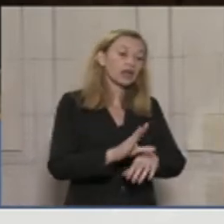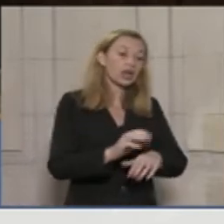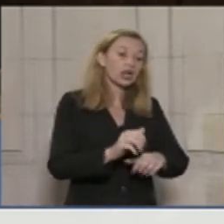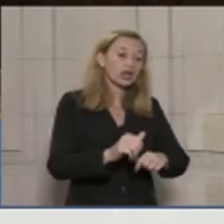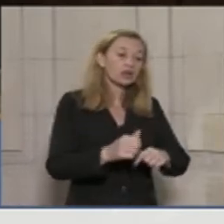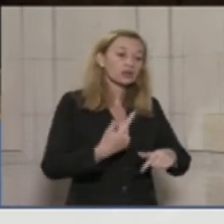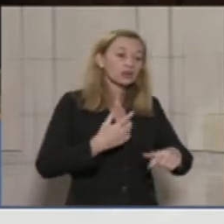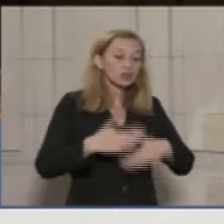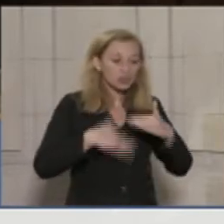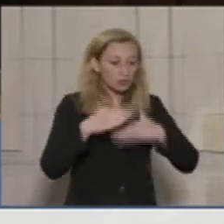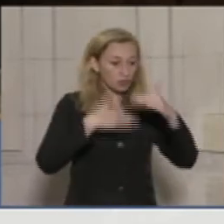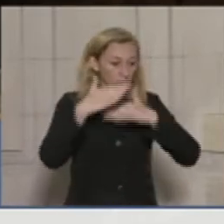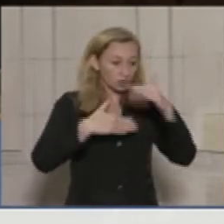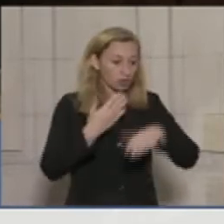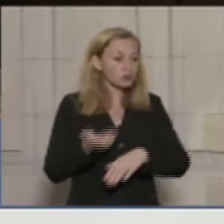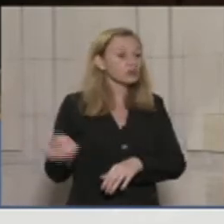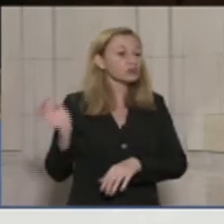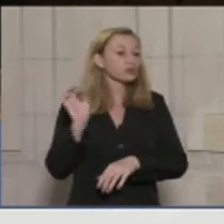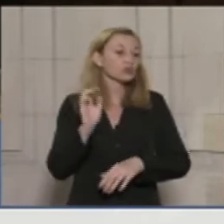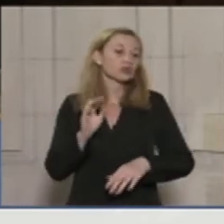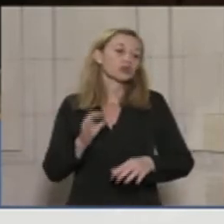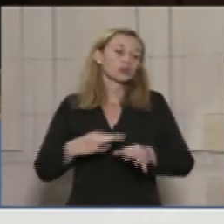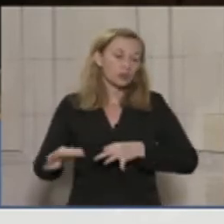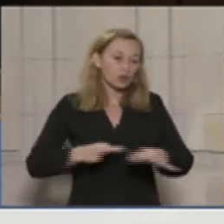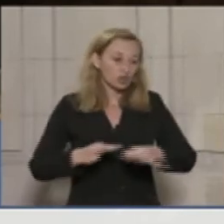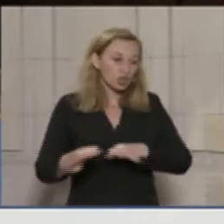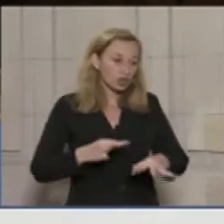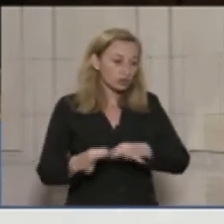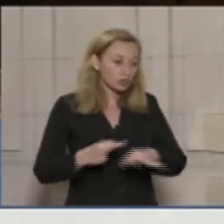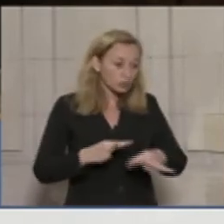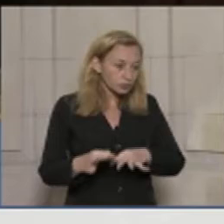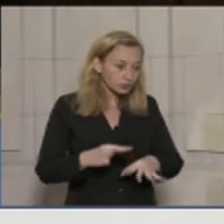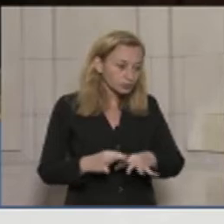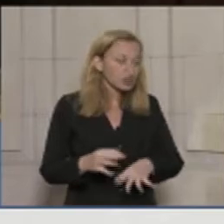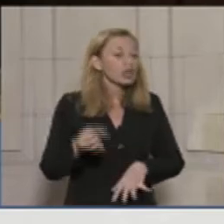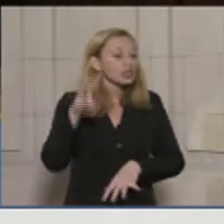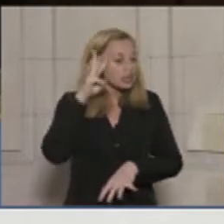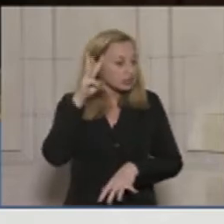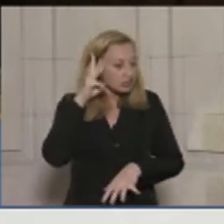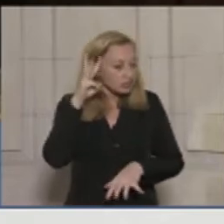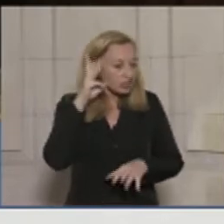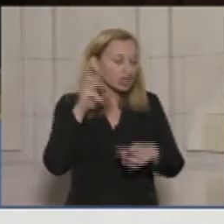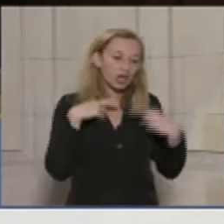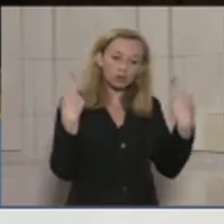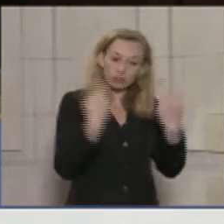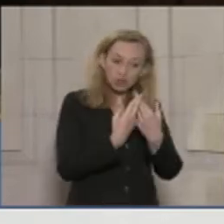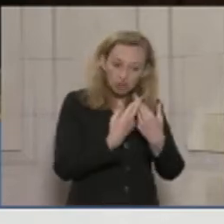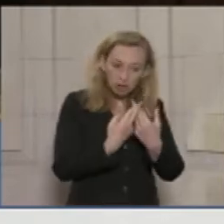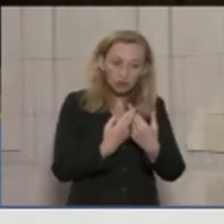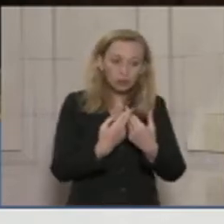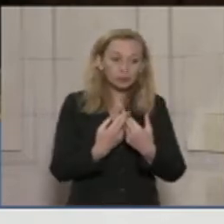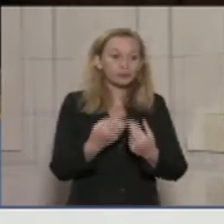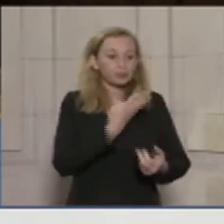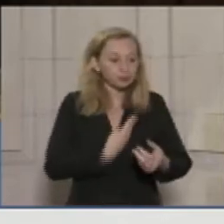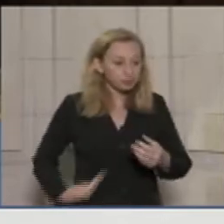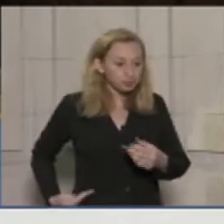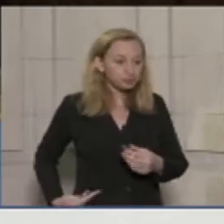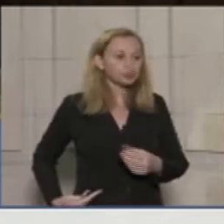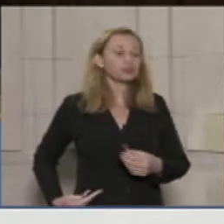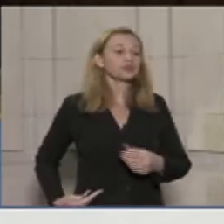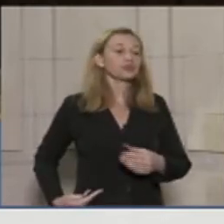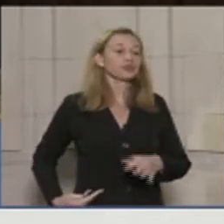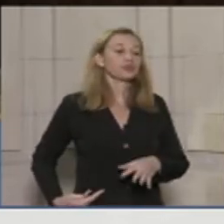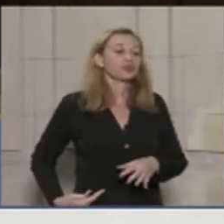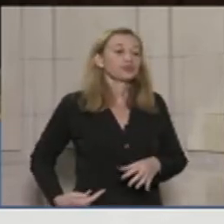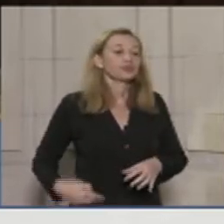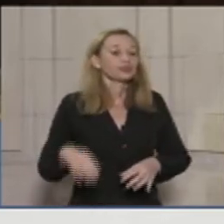de desenvolvimento do Estado do Rio de Janeiro. Na terça-feira vou concluir, teremos uma nova audiência pública da Comissão de Ciência e Tecnologia, desta vez para discutir a